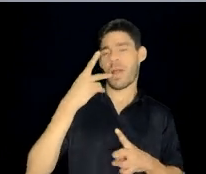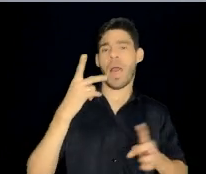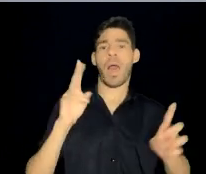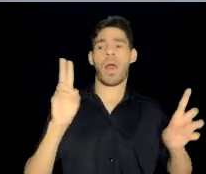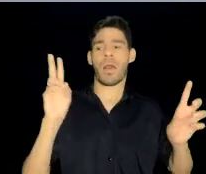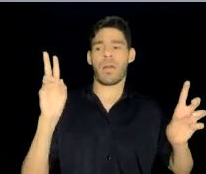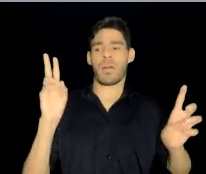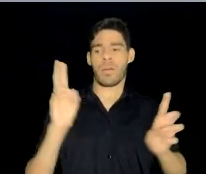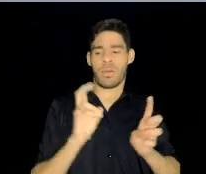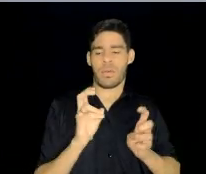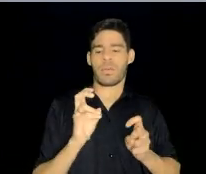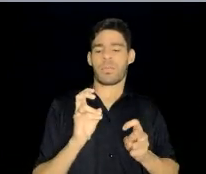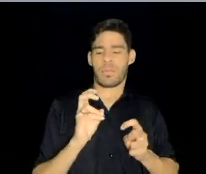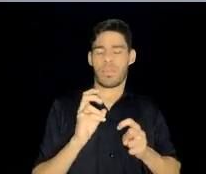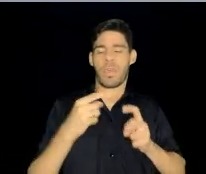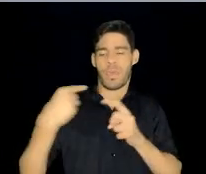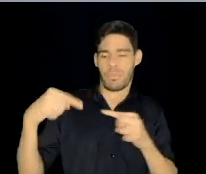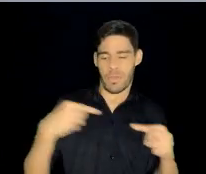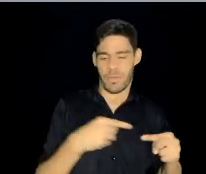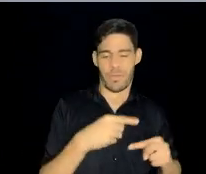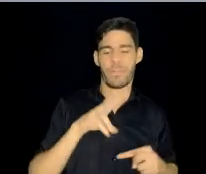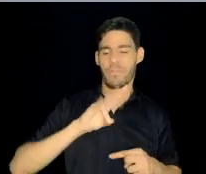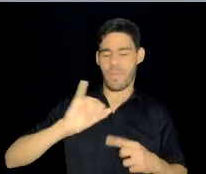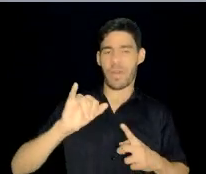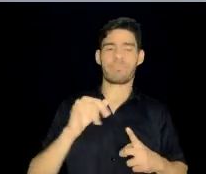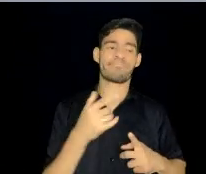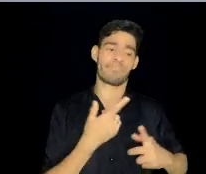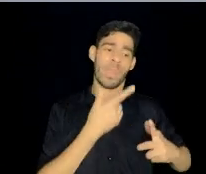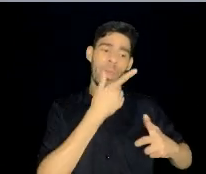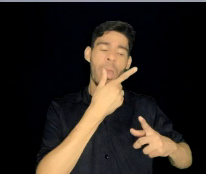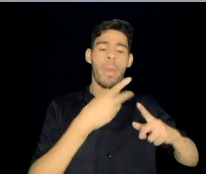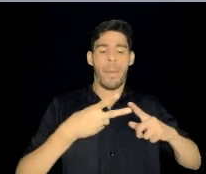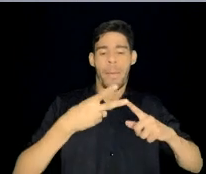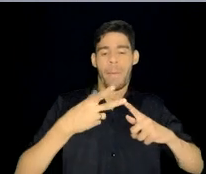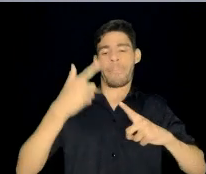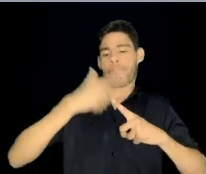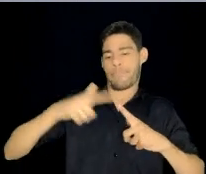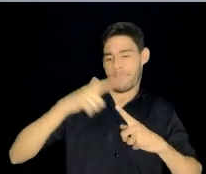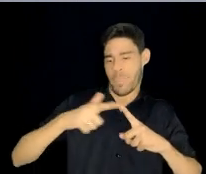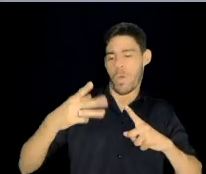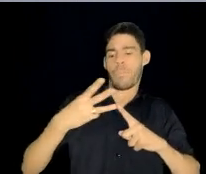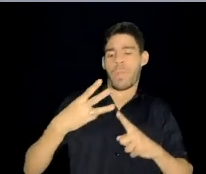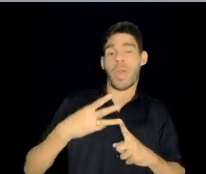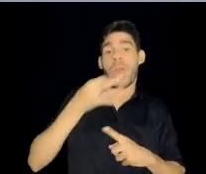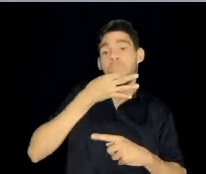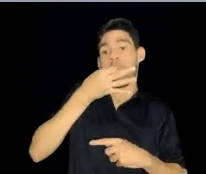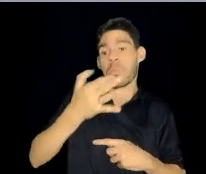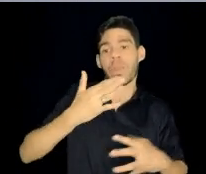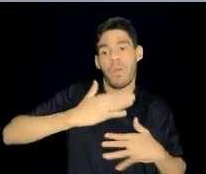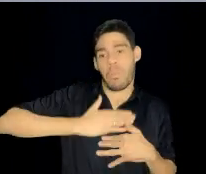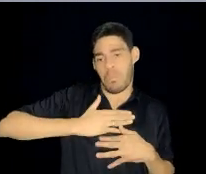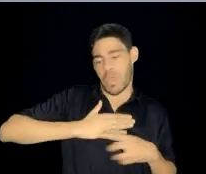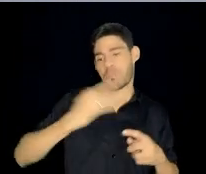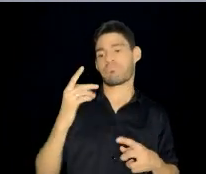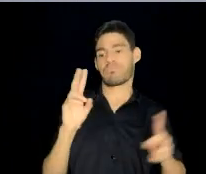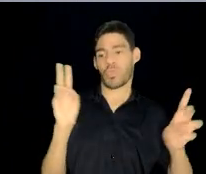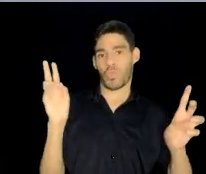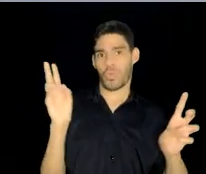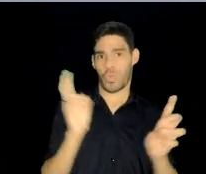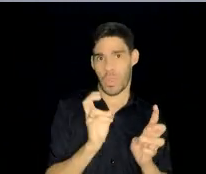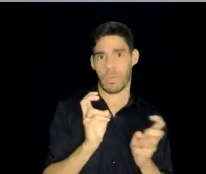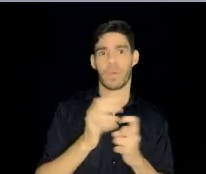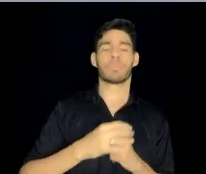Primeiro colocando o tema que vai ser abordado, a problemática e depois a crítica que eu tenho a respeito.